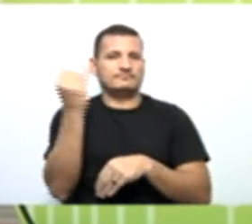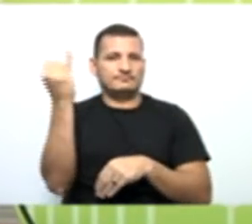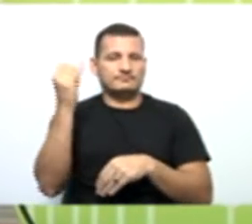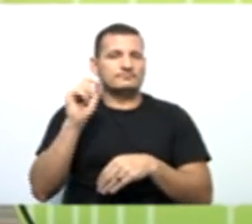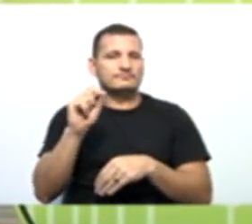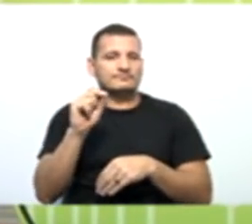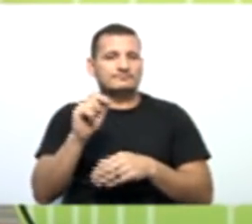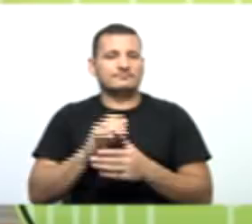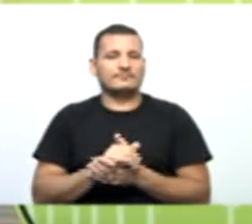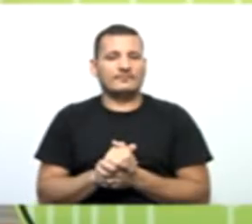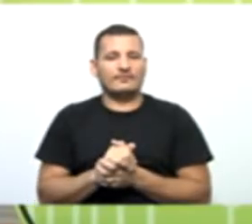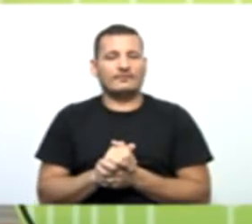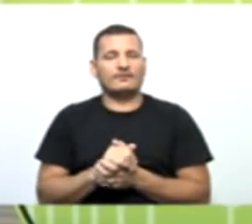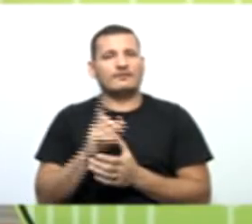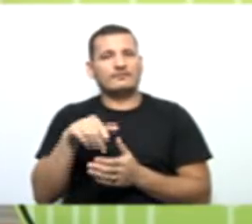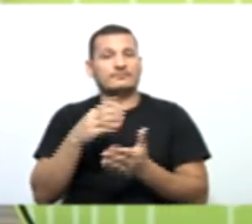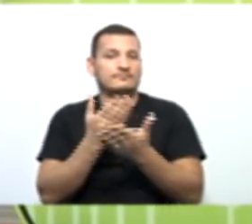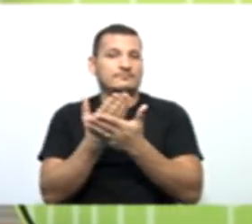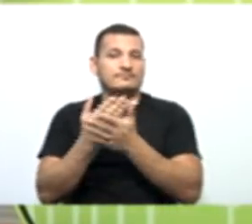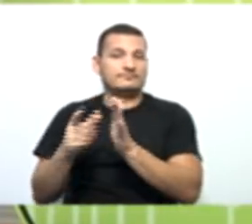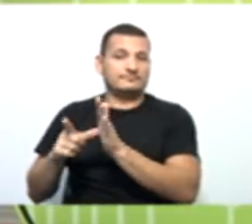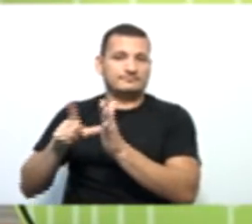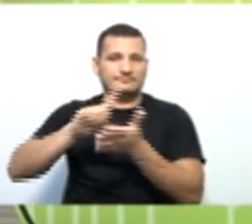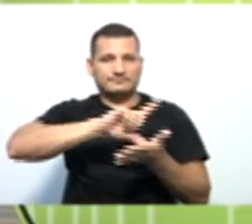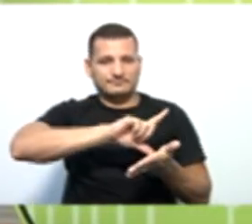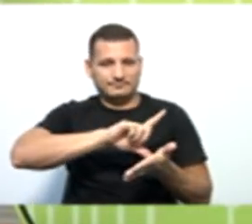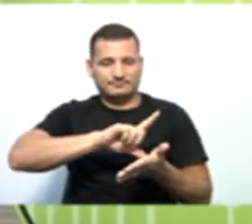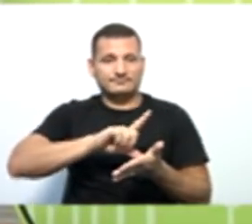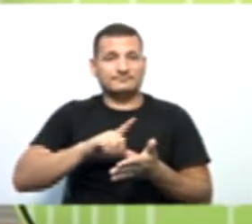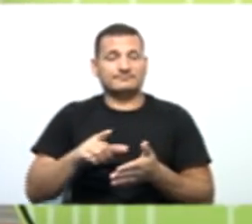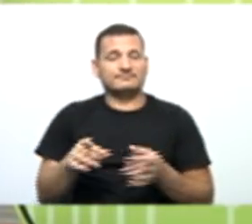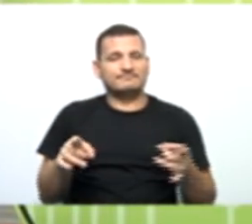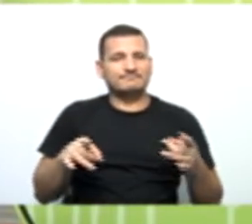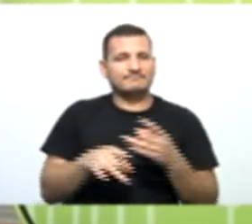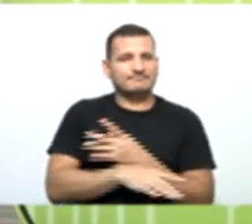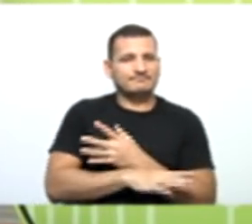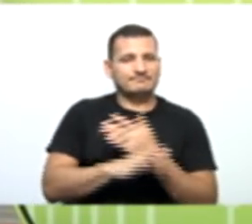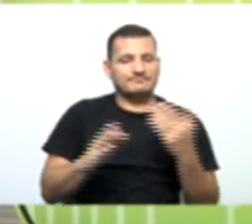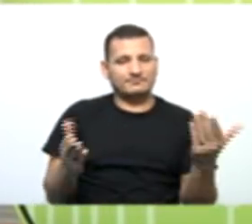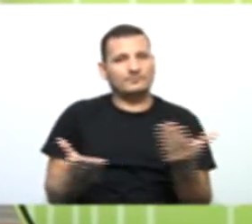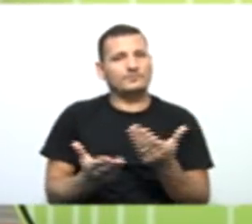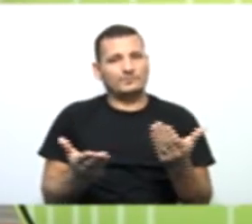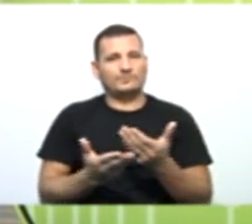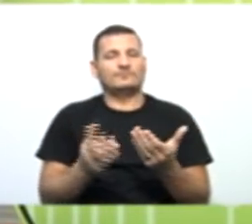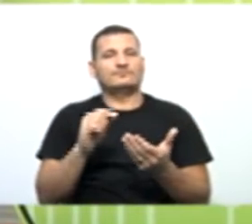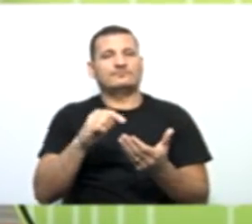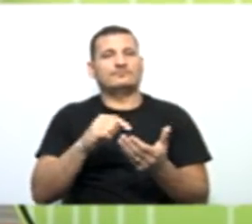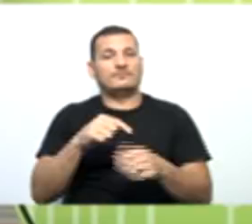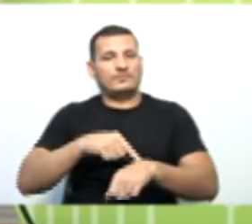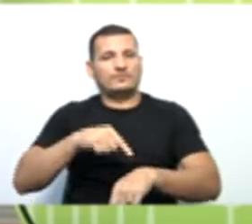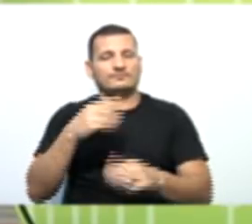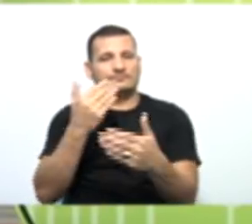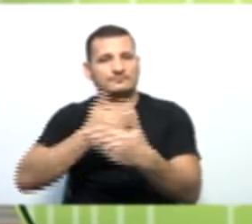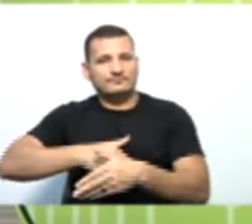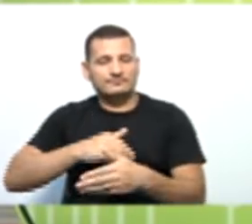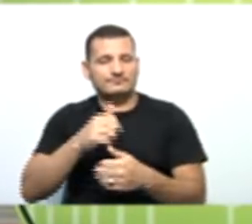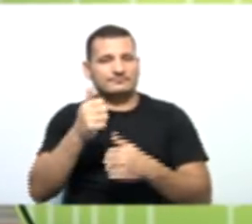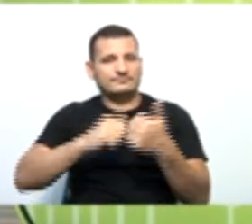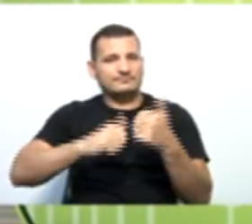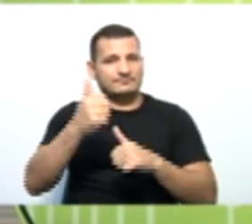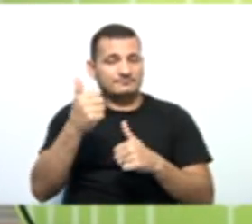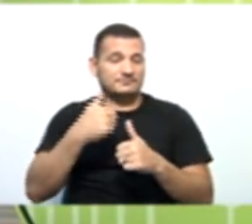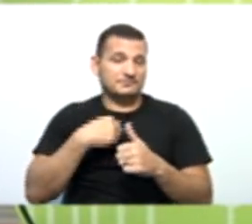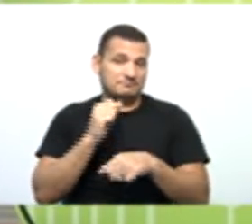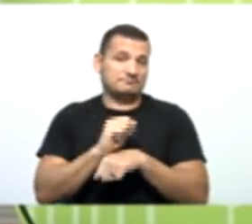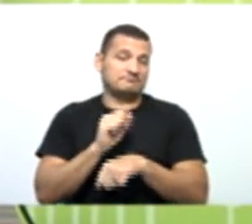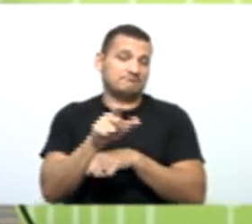isso é ter estudado antes, não é? Ter se preparado para esse dia maravilhoso que é a hora da prova, da avaliação, e eu espero que